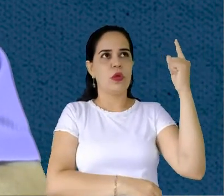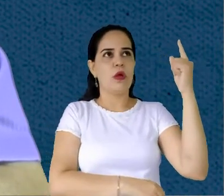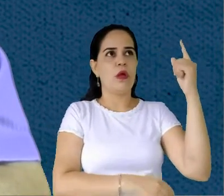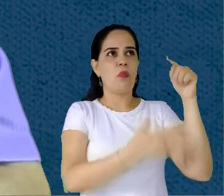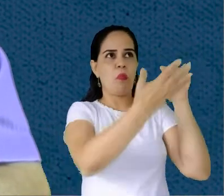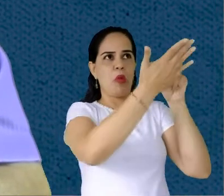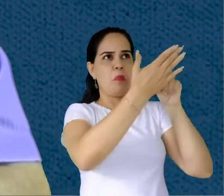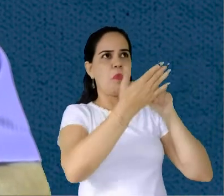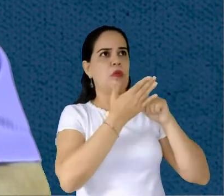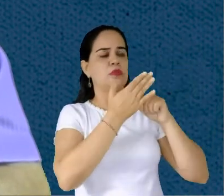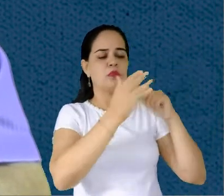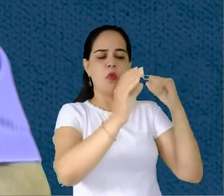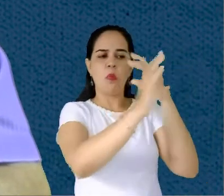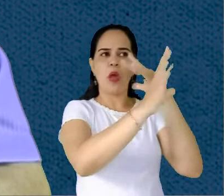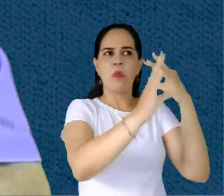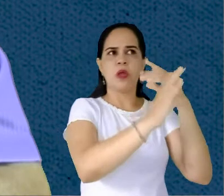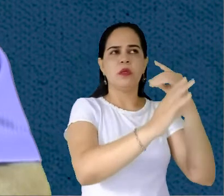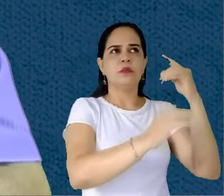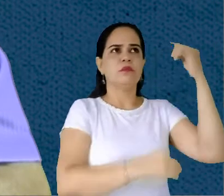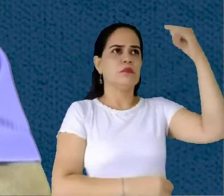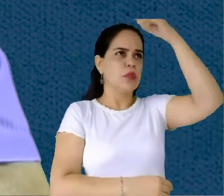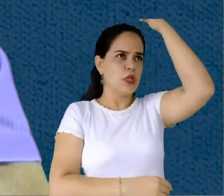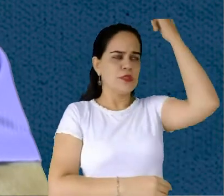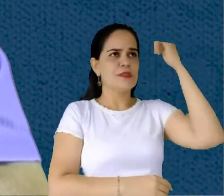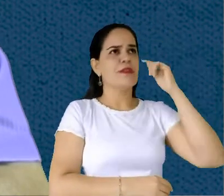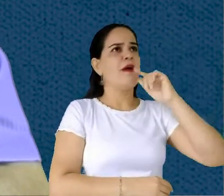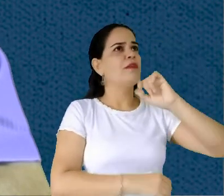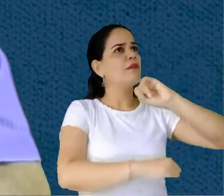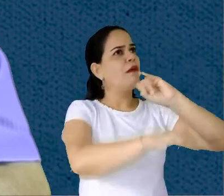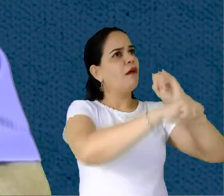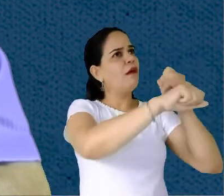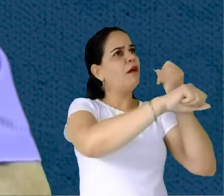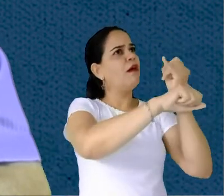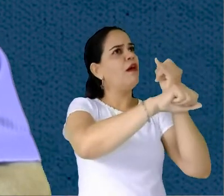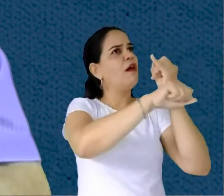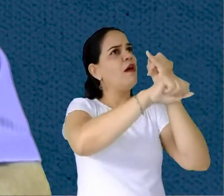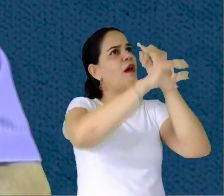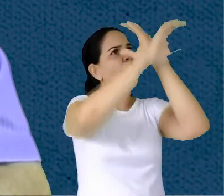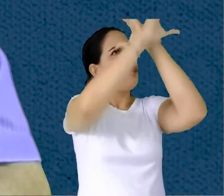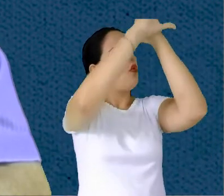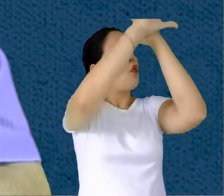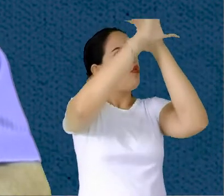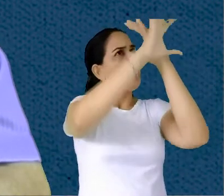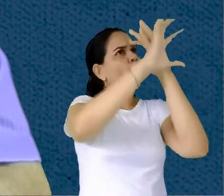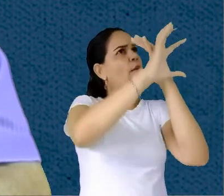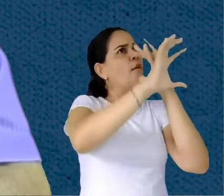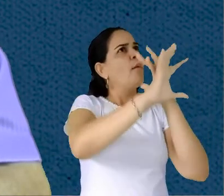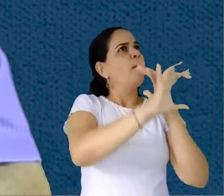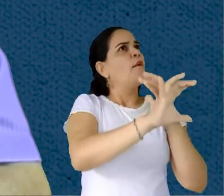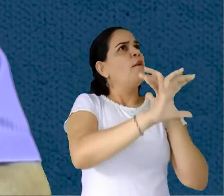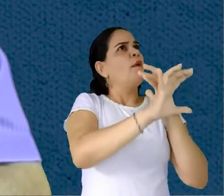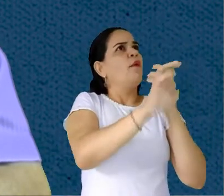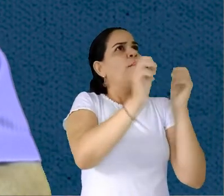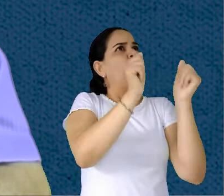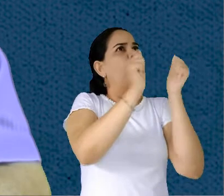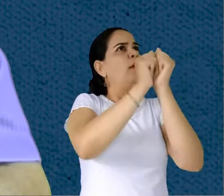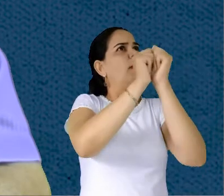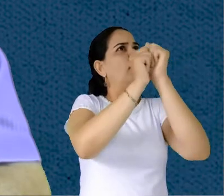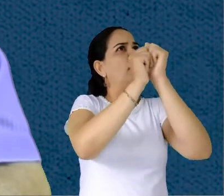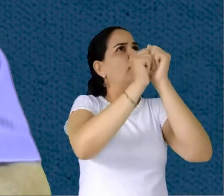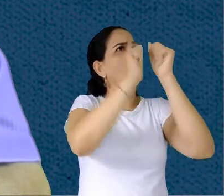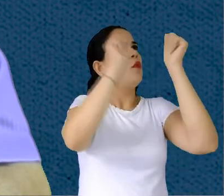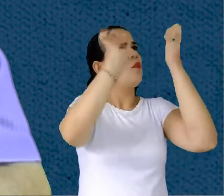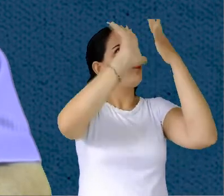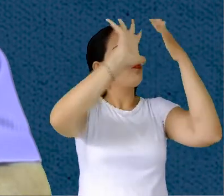Mostrou-me a cidade santa, Jerusalém, descendo do céu de junto de Deus, brilhando com a glória